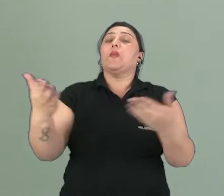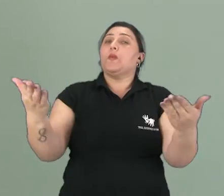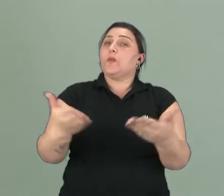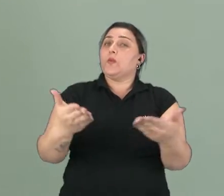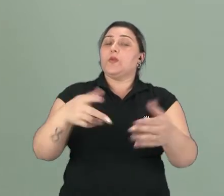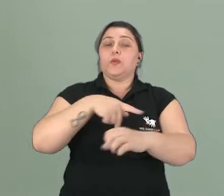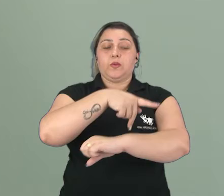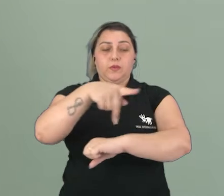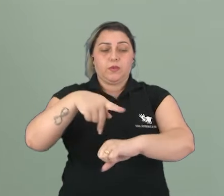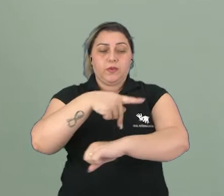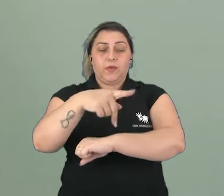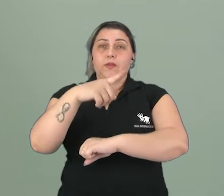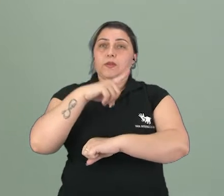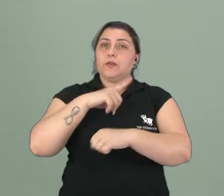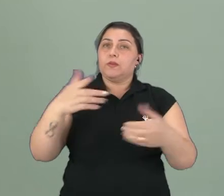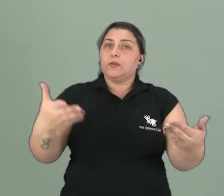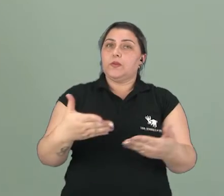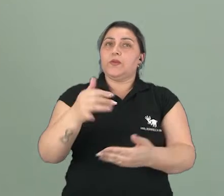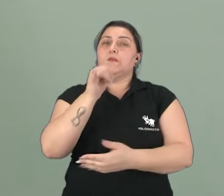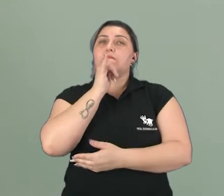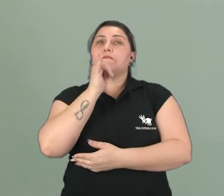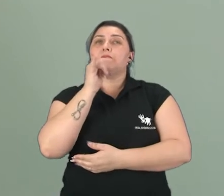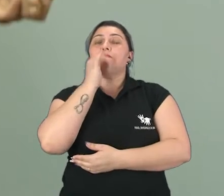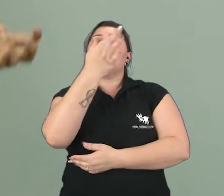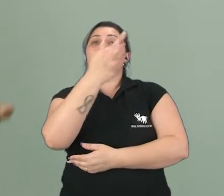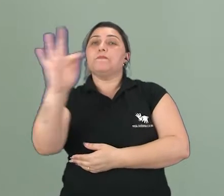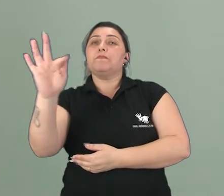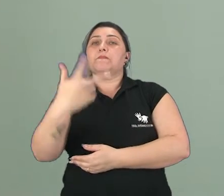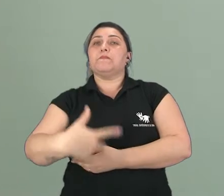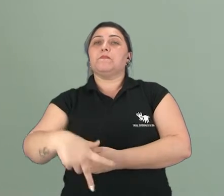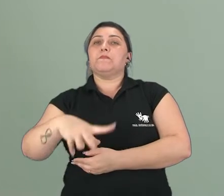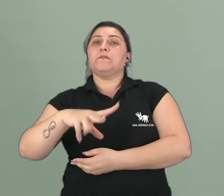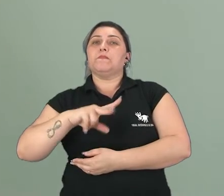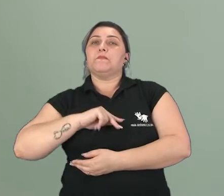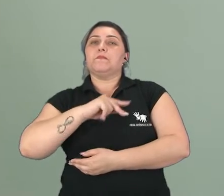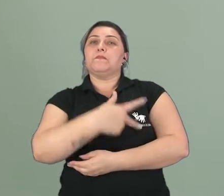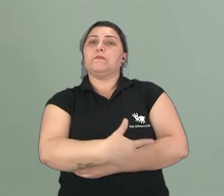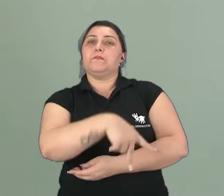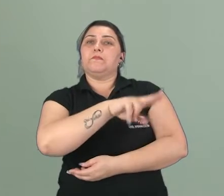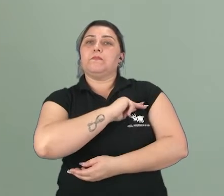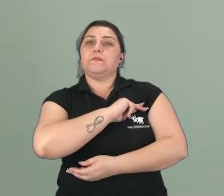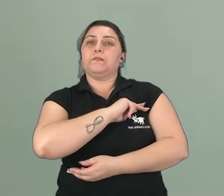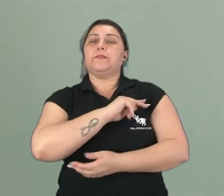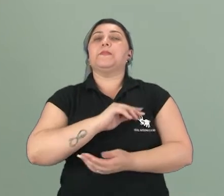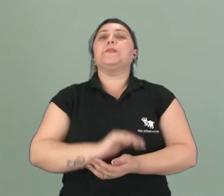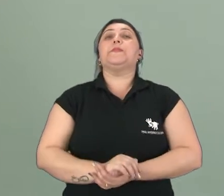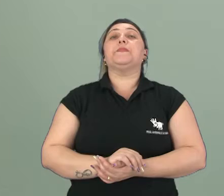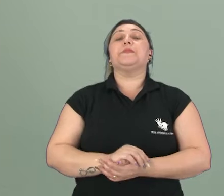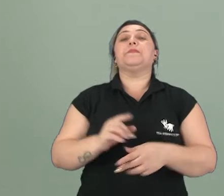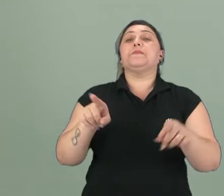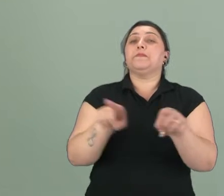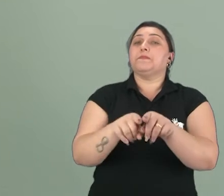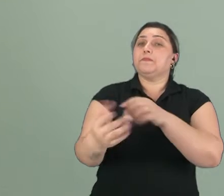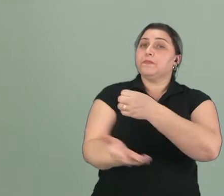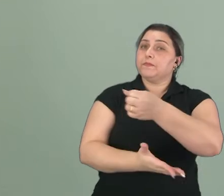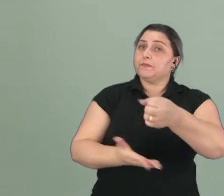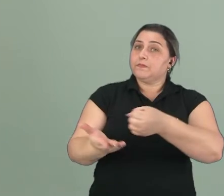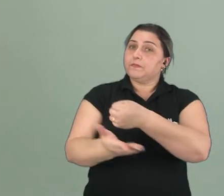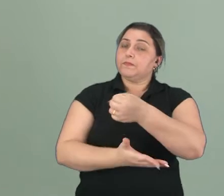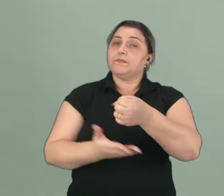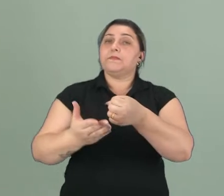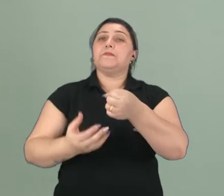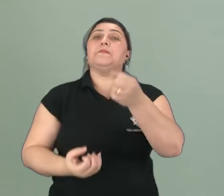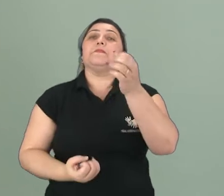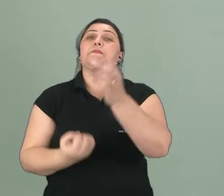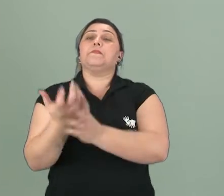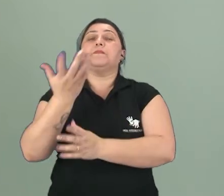como os países que a gente tem hoje, a exemplo da França, de Portugal e também da Espanha. Então, basicamente, esse processo de